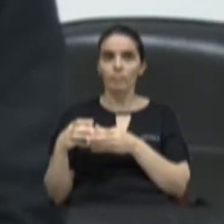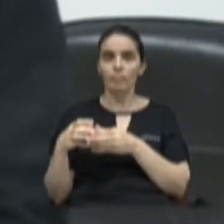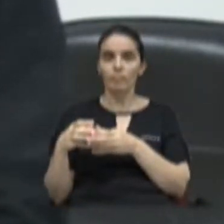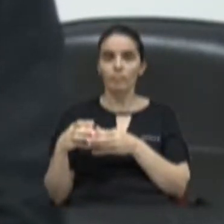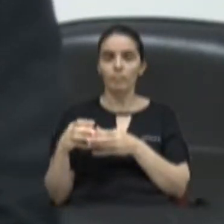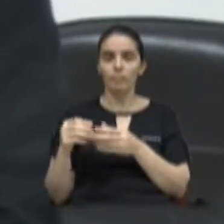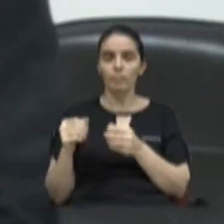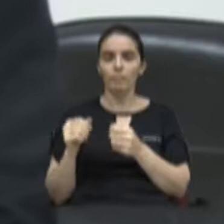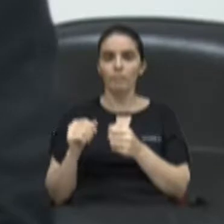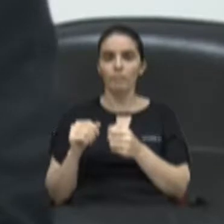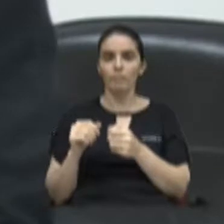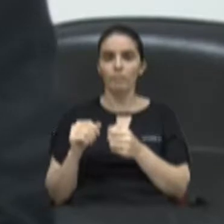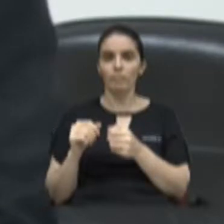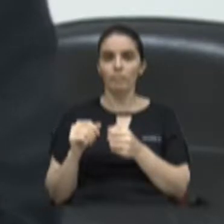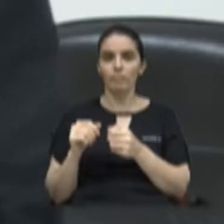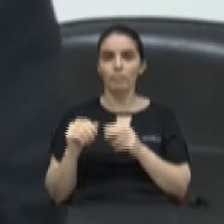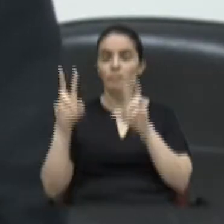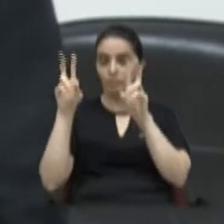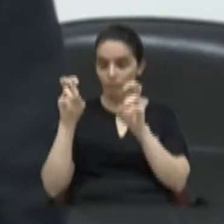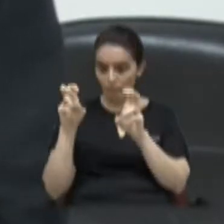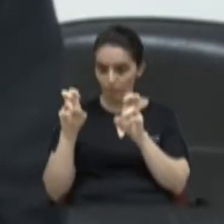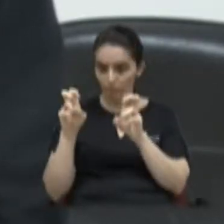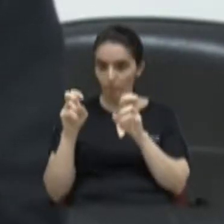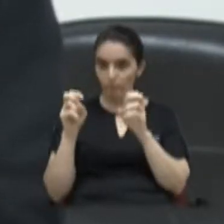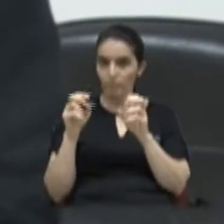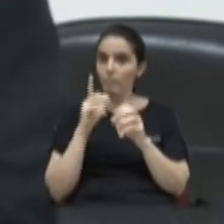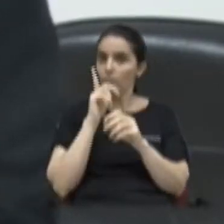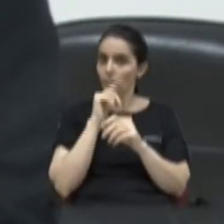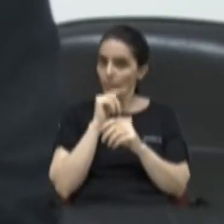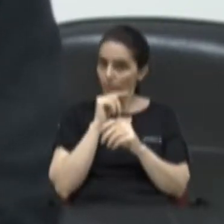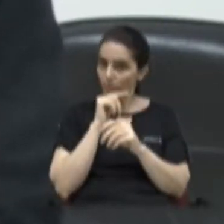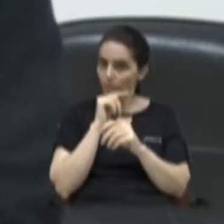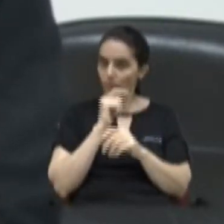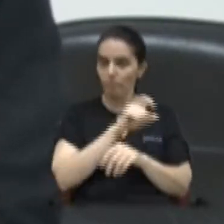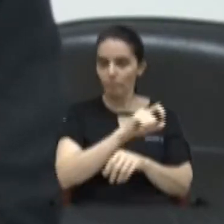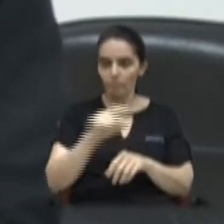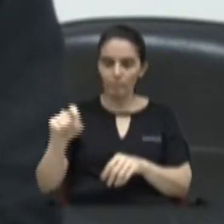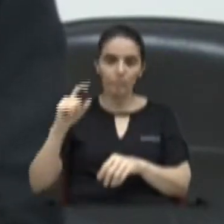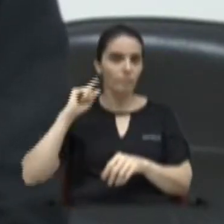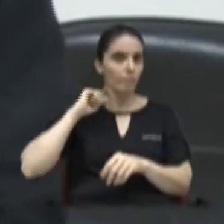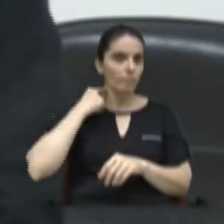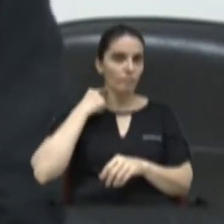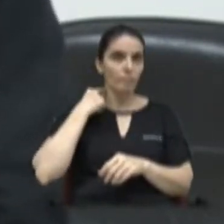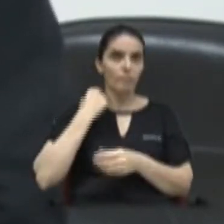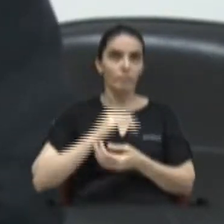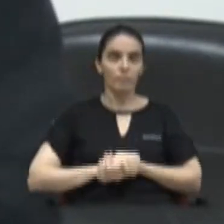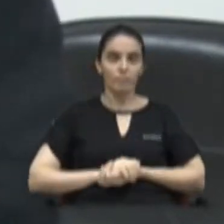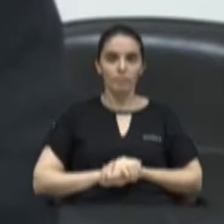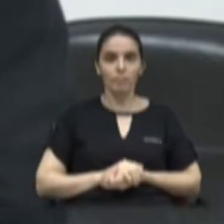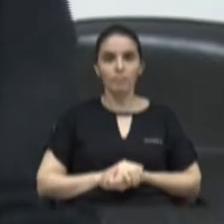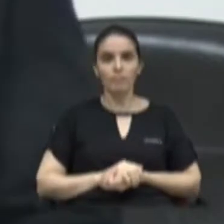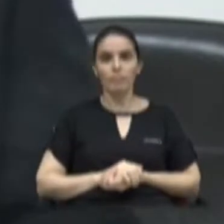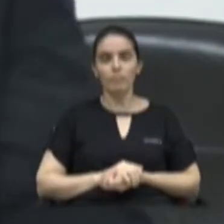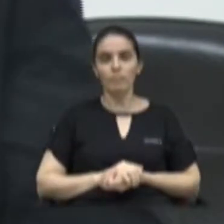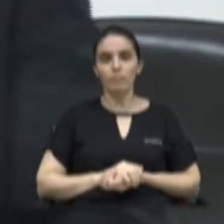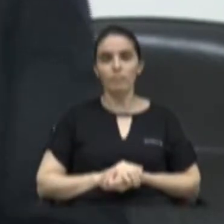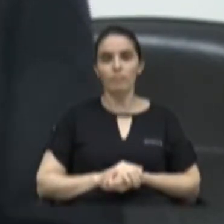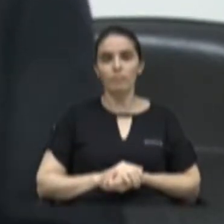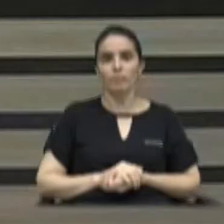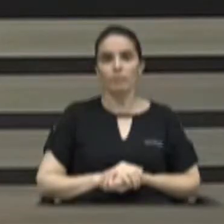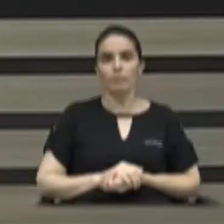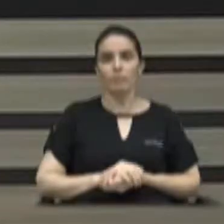tratar desses assuntos de água e esgoto no nosso município. Não, a parte, vereador. Pois não, vereador. Queria